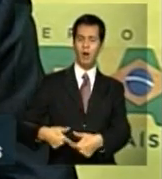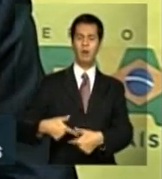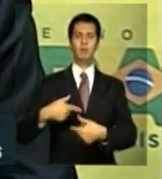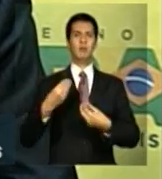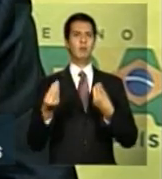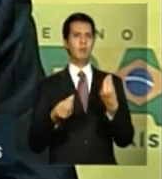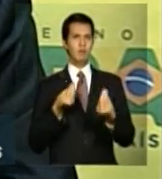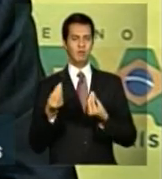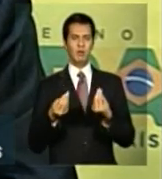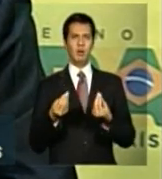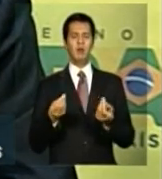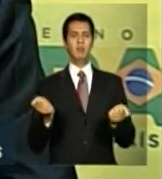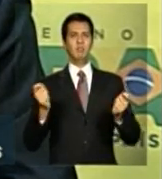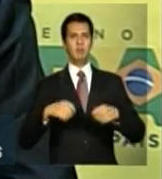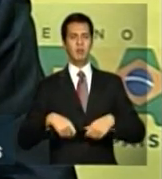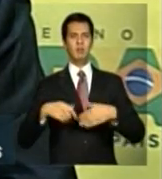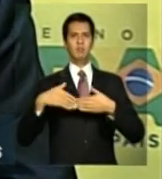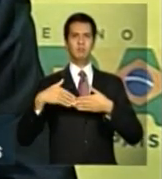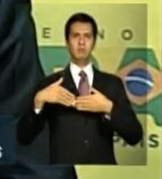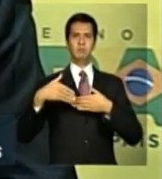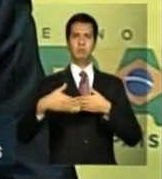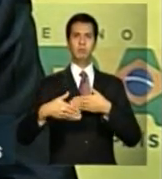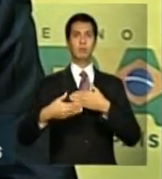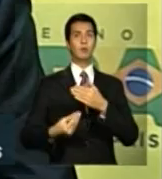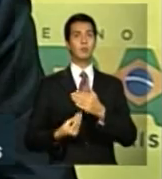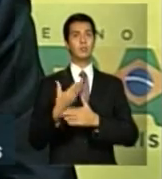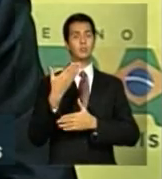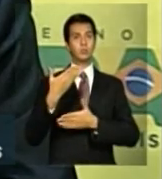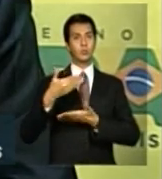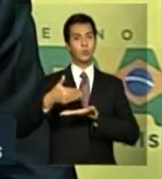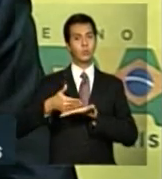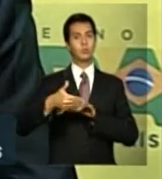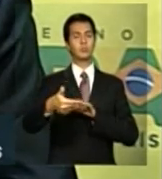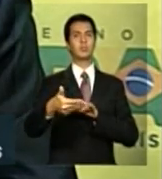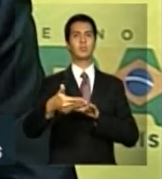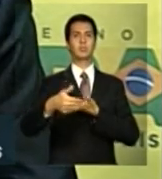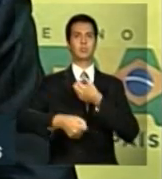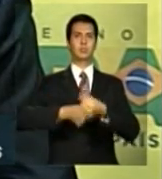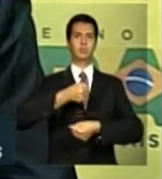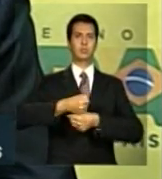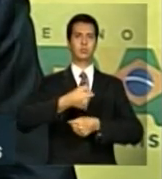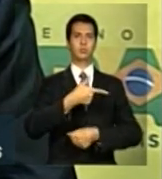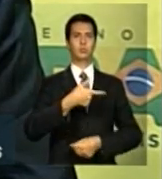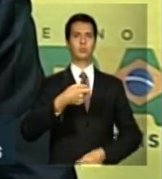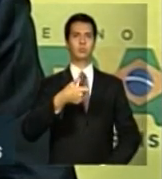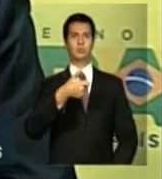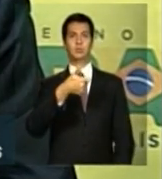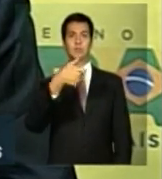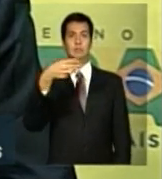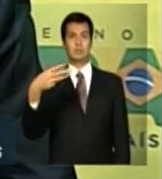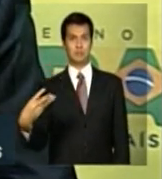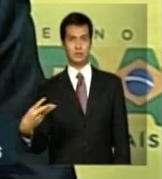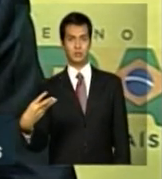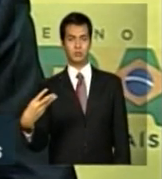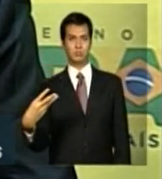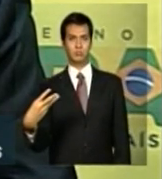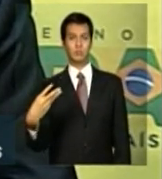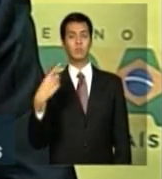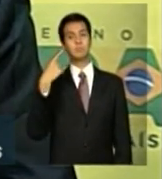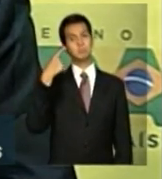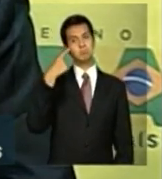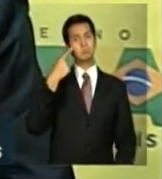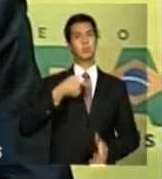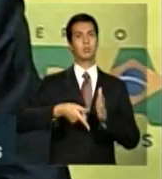para que tivesse vigência em 2013, a nova carreira docente, ou as alterações que forem